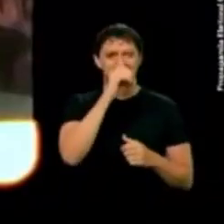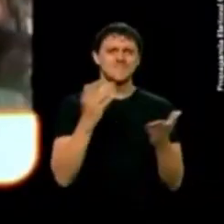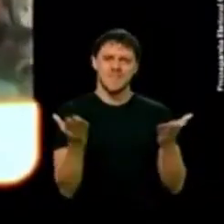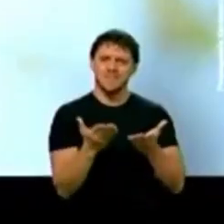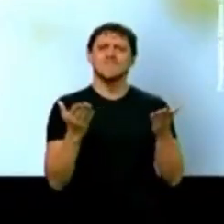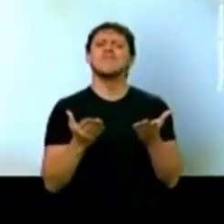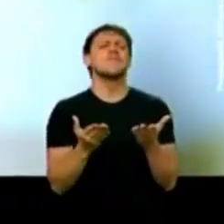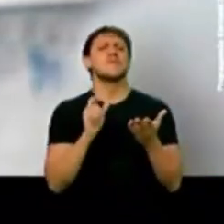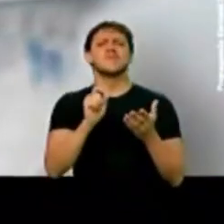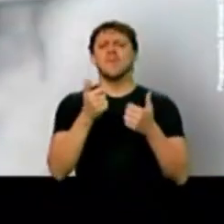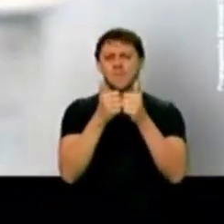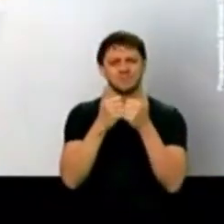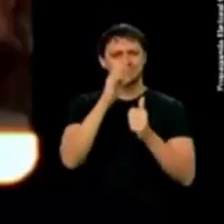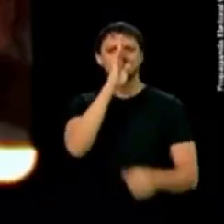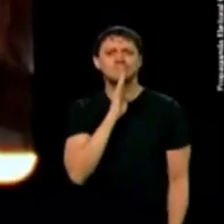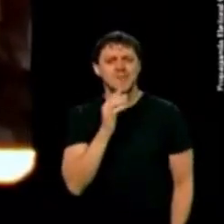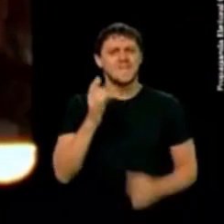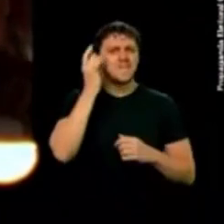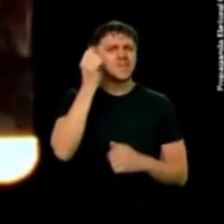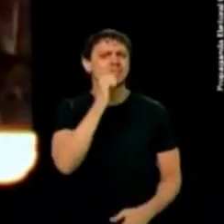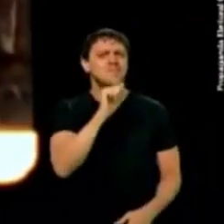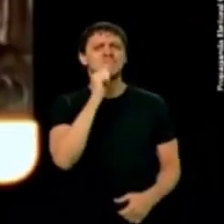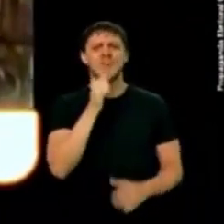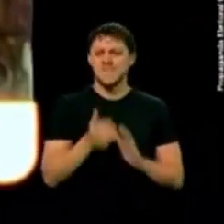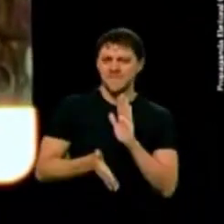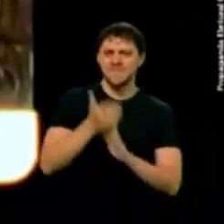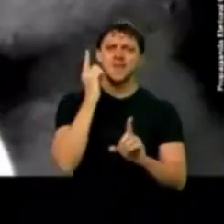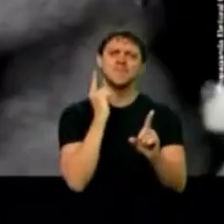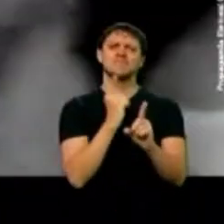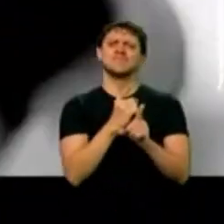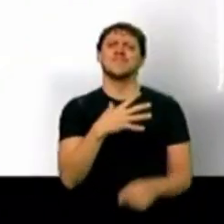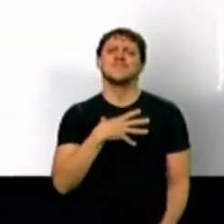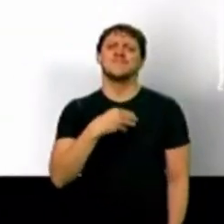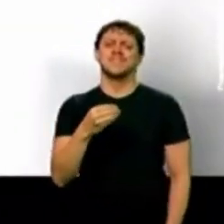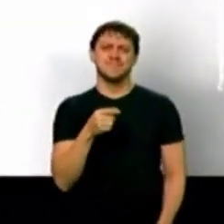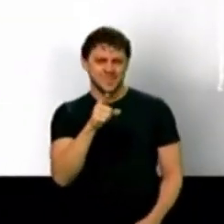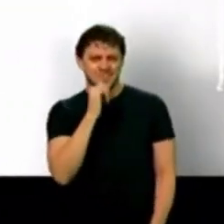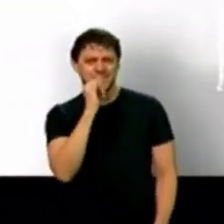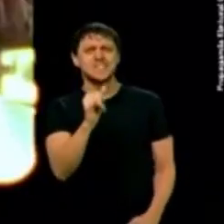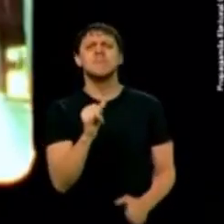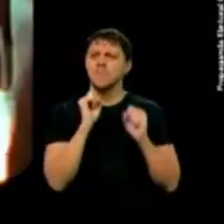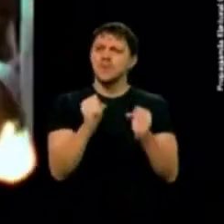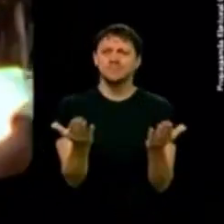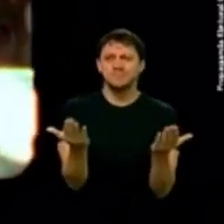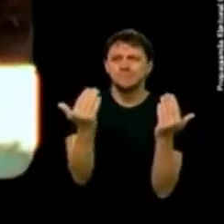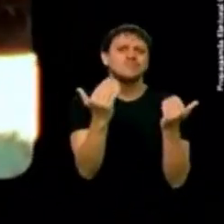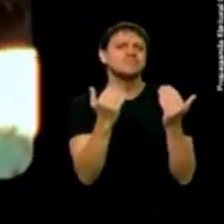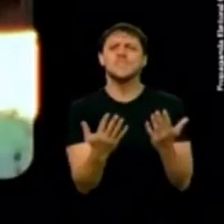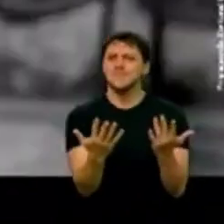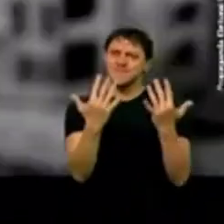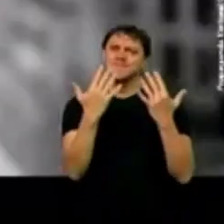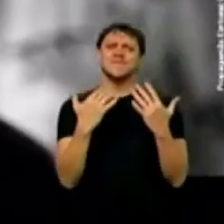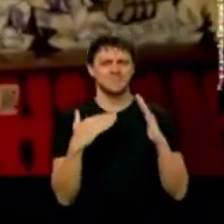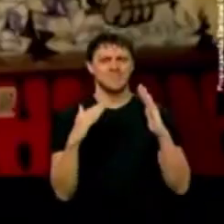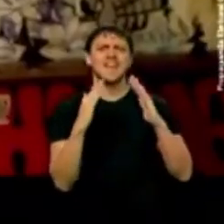Domingão, agora temos a tarifa zero. Fica mais fácil da mamãe encontrar sua filha. Então cê pode avisar, pra chamar todo mundo,